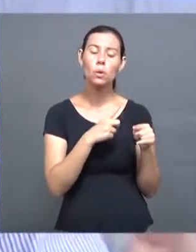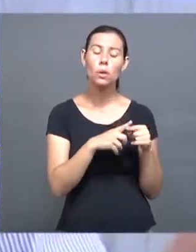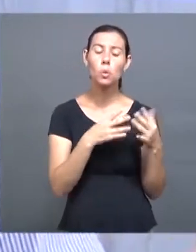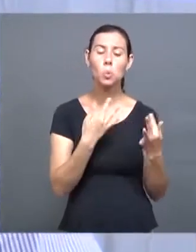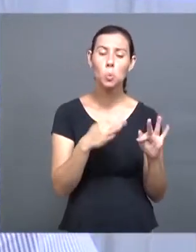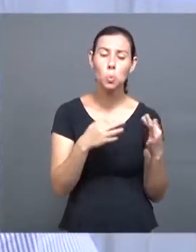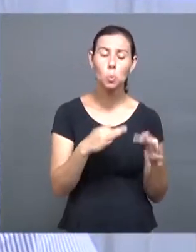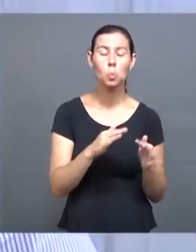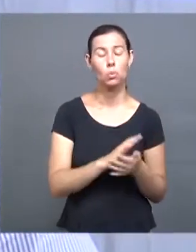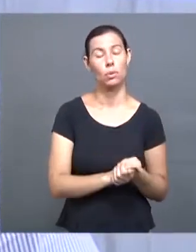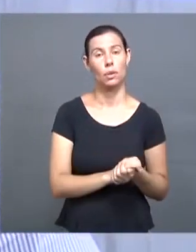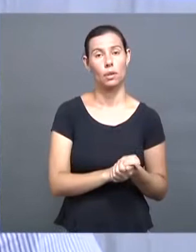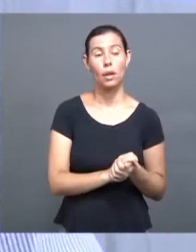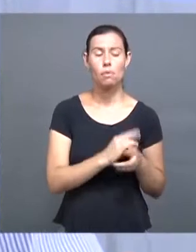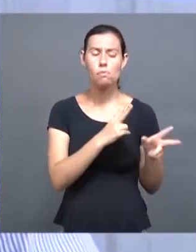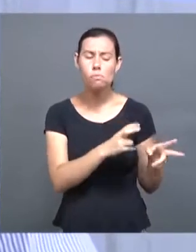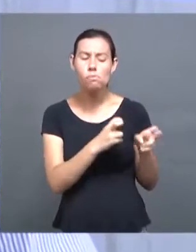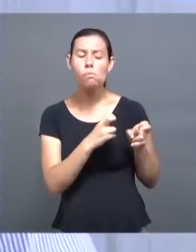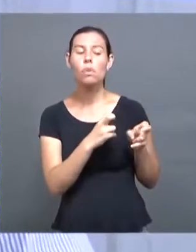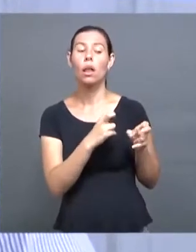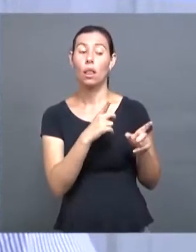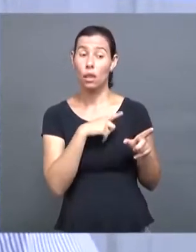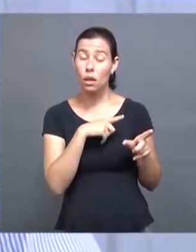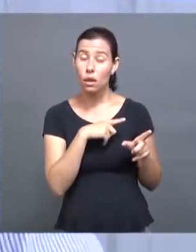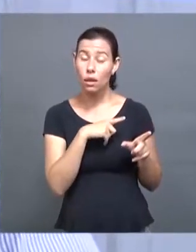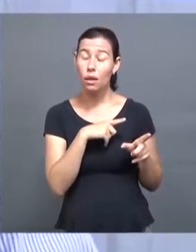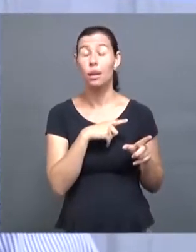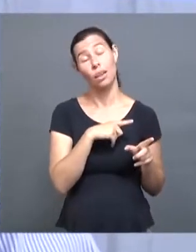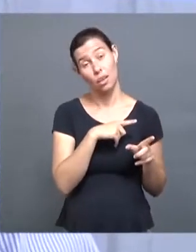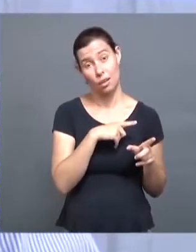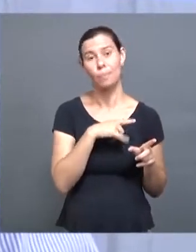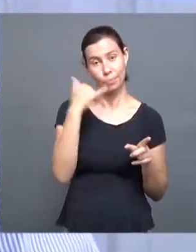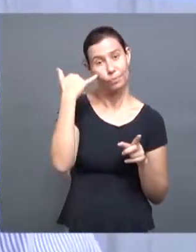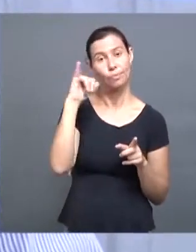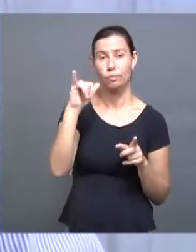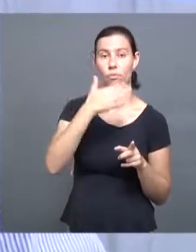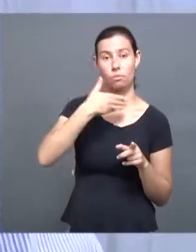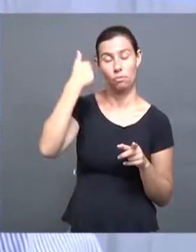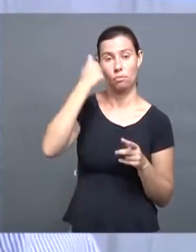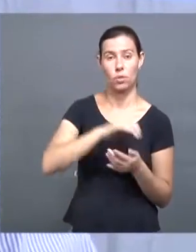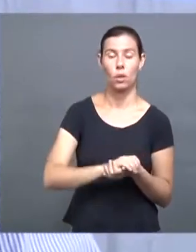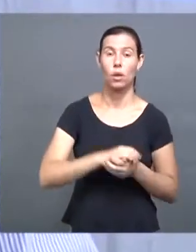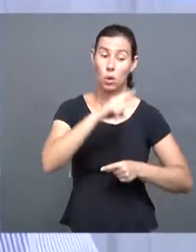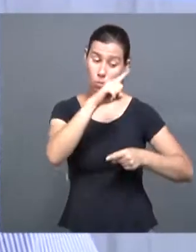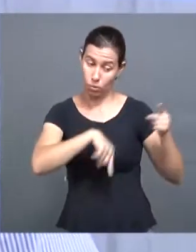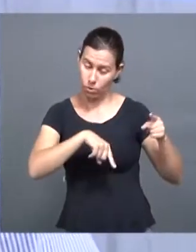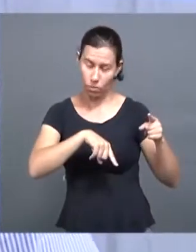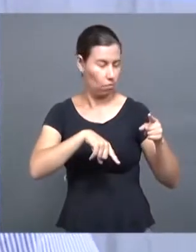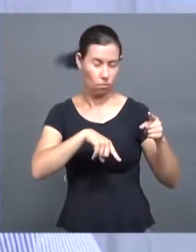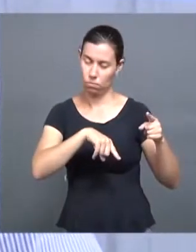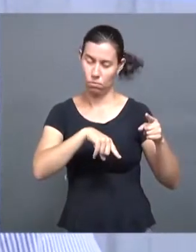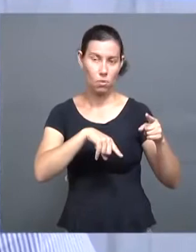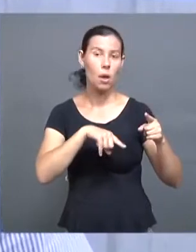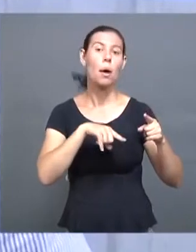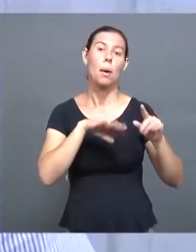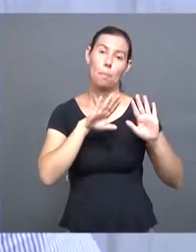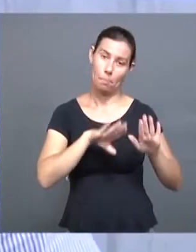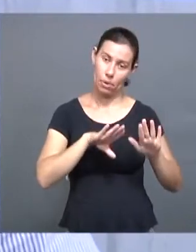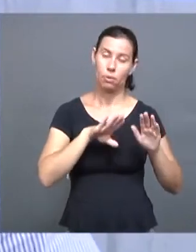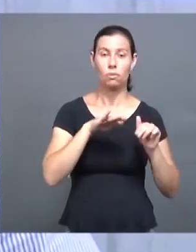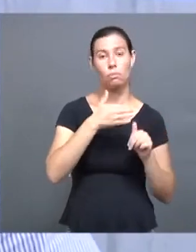que realmente causa minha dor de cabeça? O que realmente for ruim, tenta evitar. sim. É proibido? Lógico que não, mas tem que